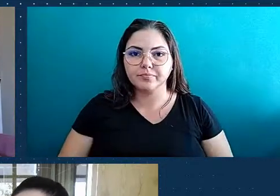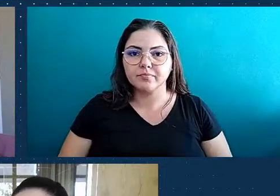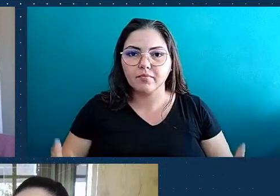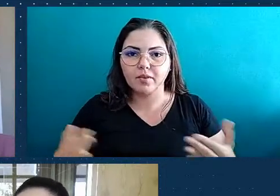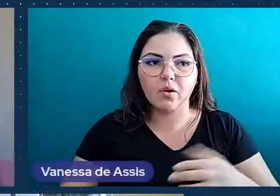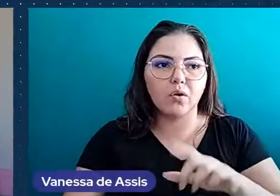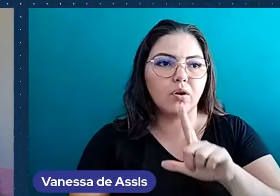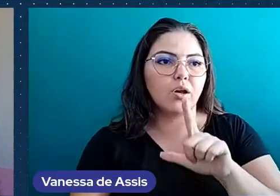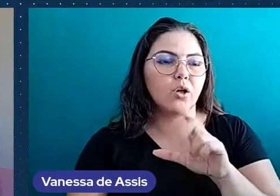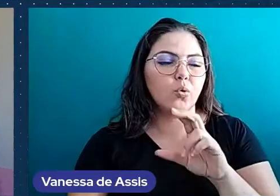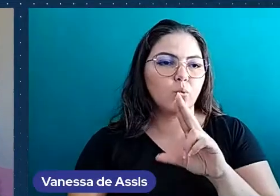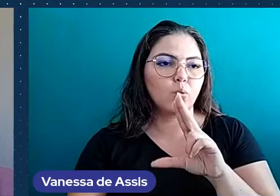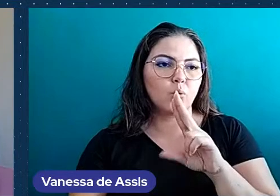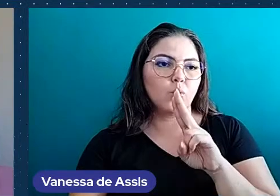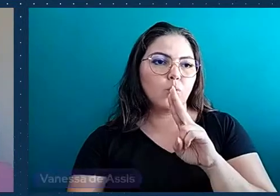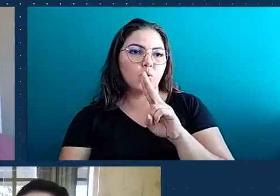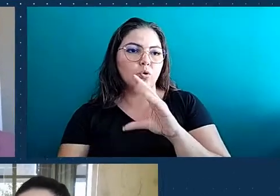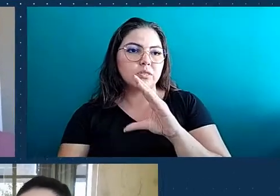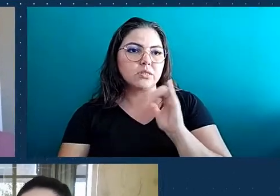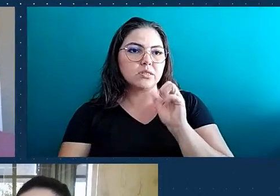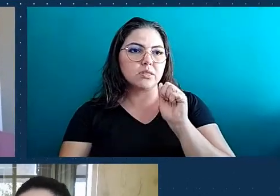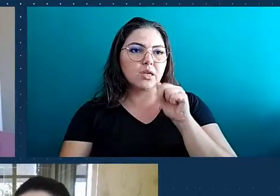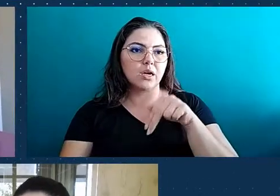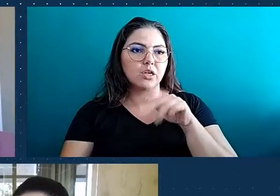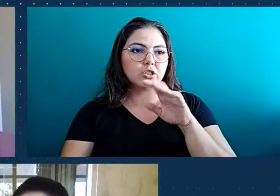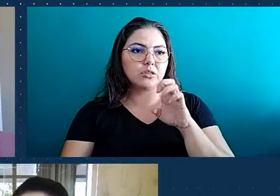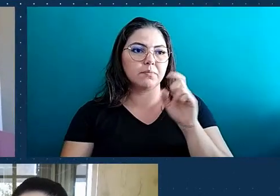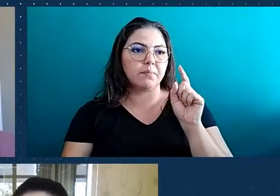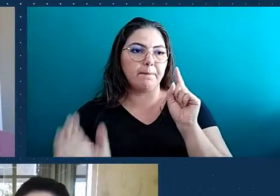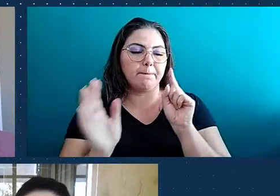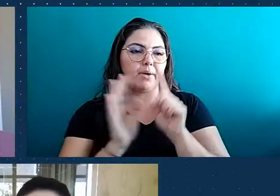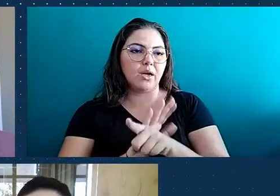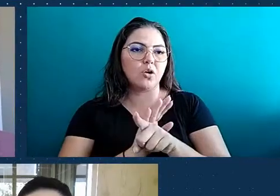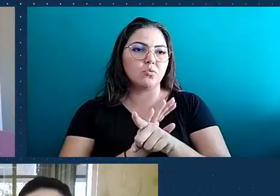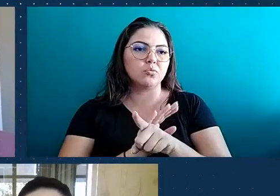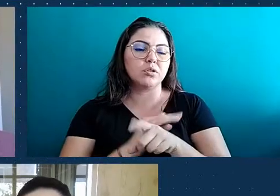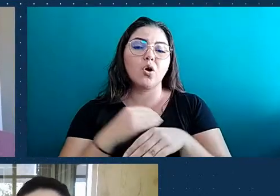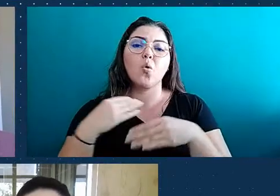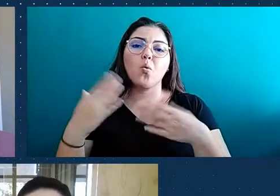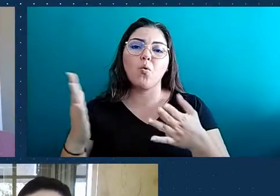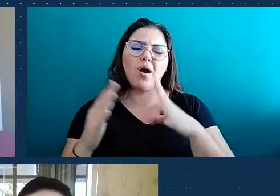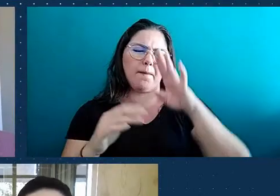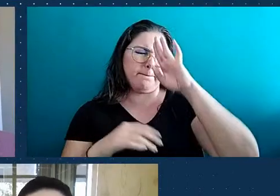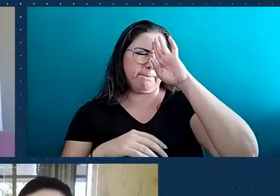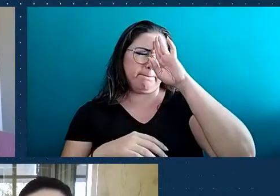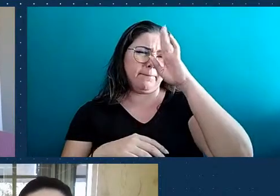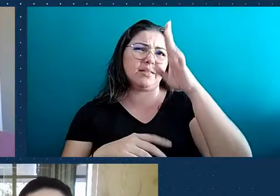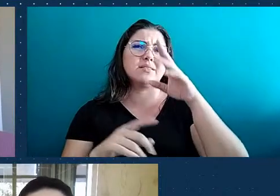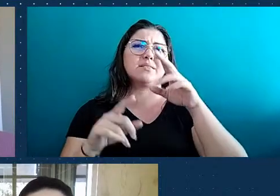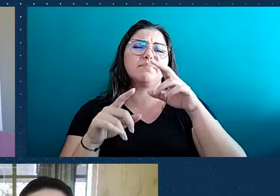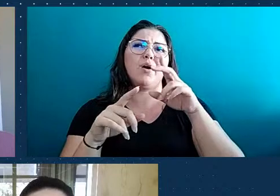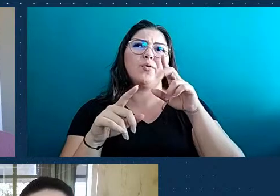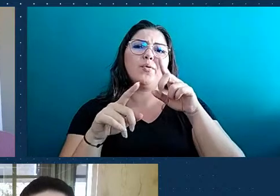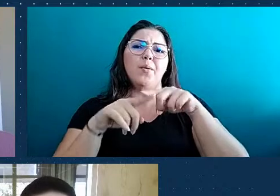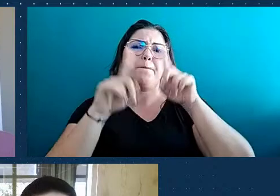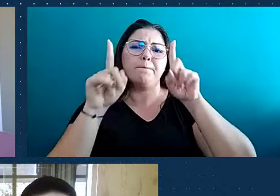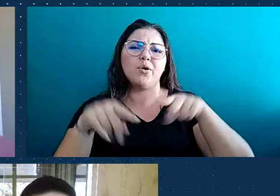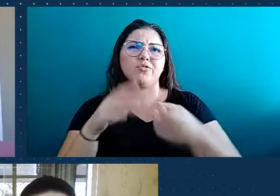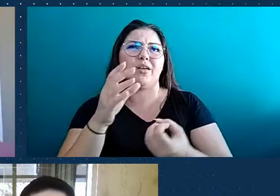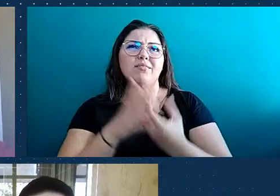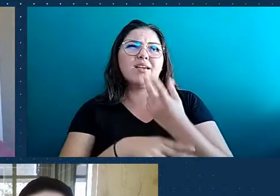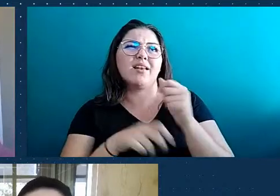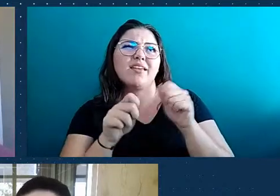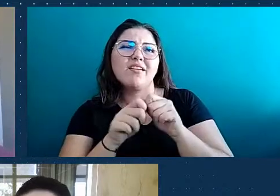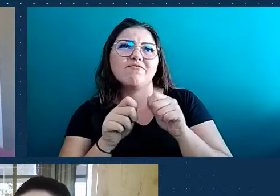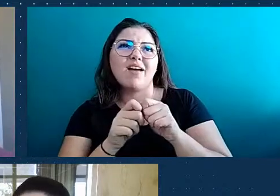Luciane pergunta, gostaria de saber quais os maiores erros de projeto que mais surgem, assim, que o senhor já tenha se deparado, que